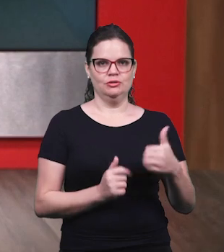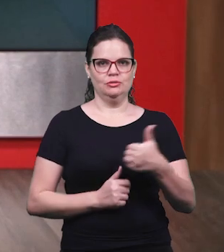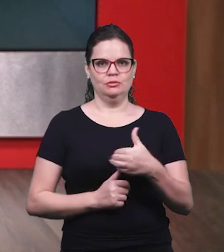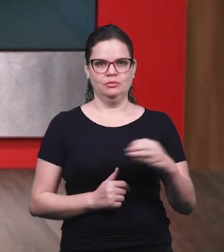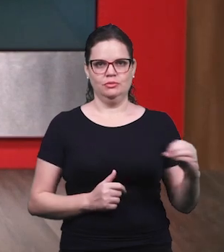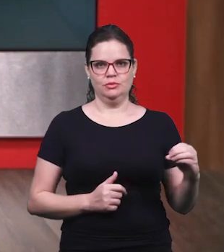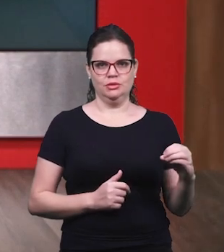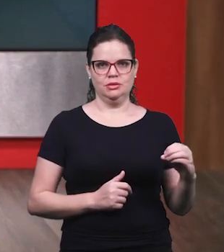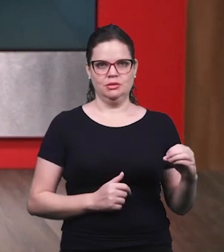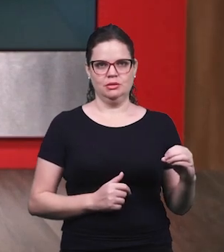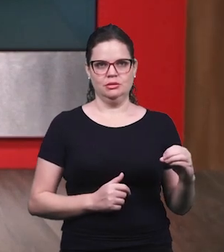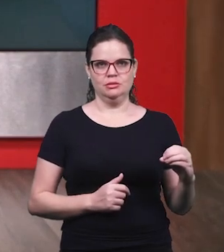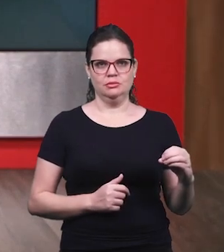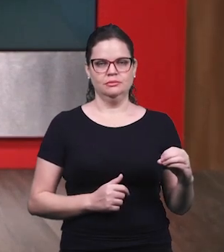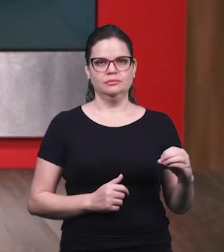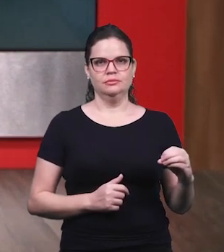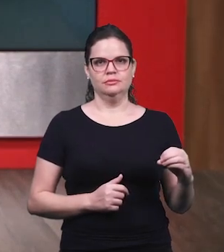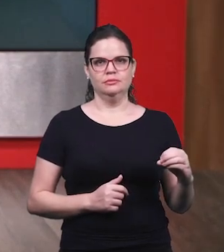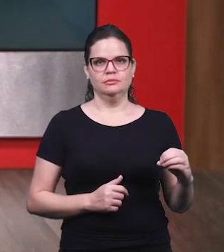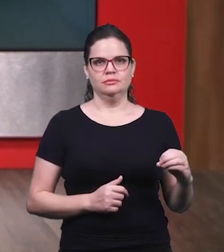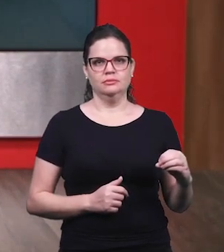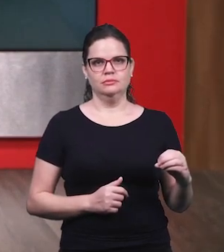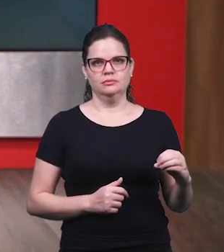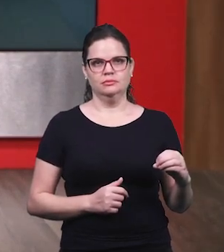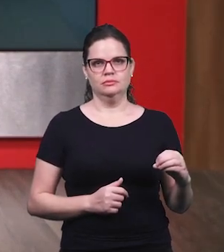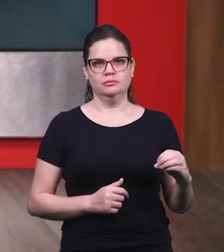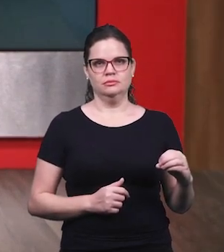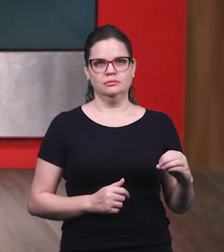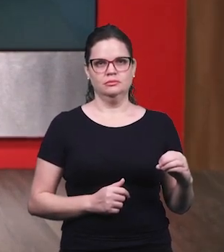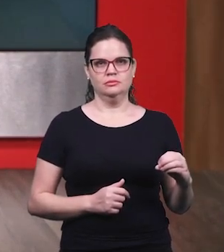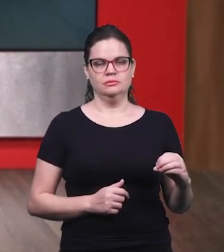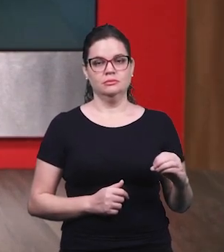100, forma decimal. Então, é